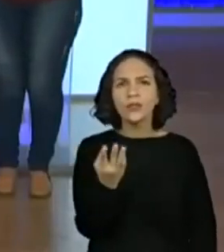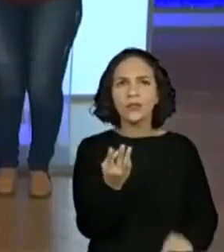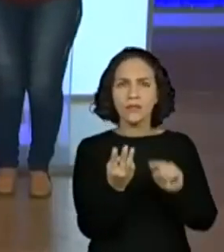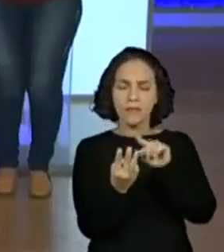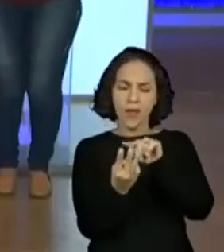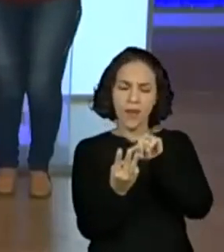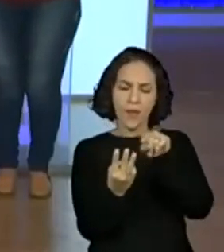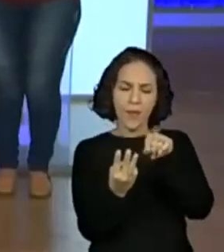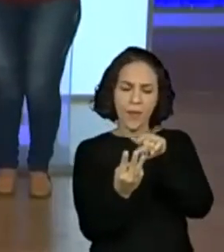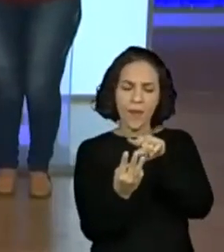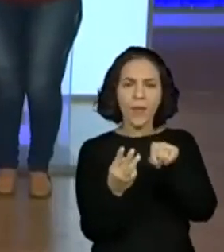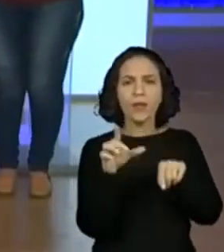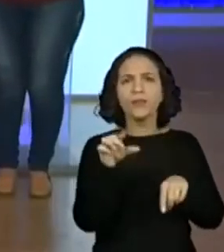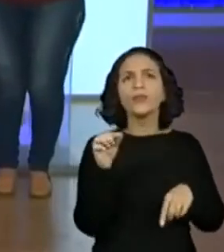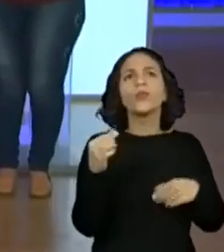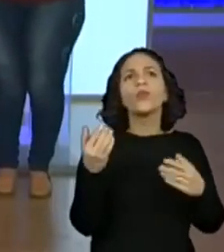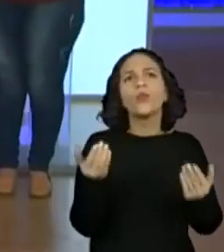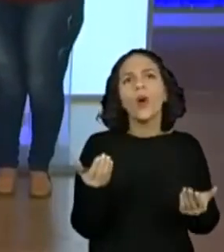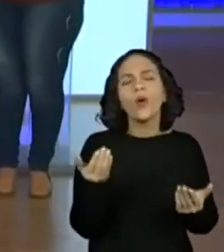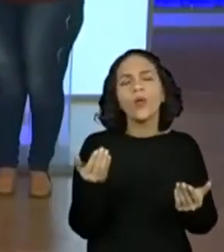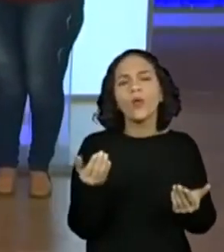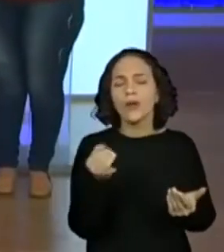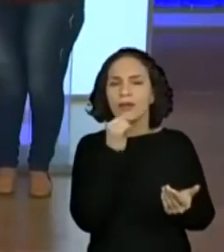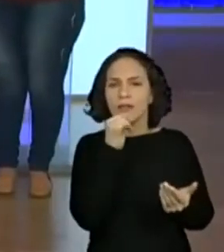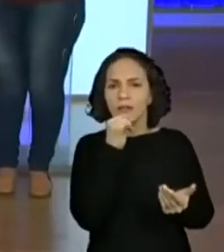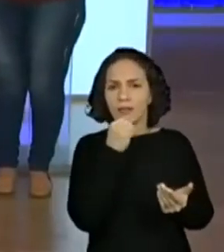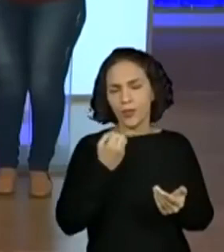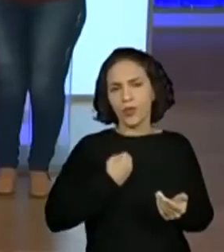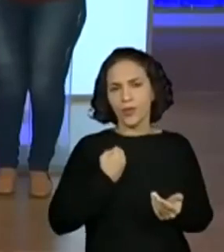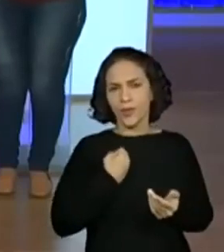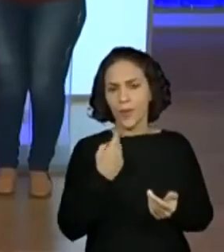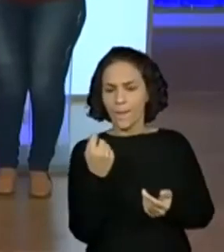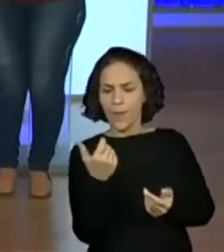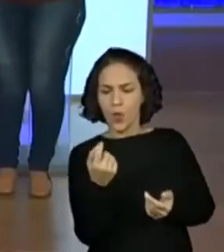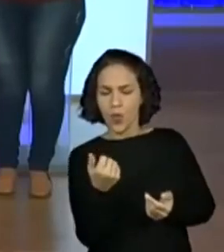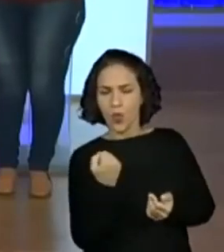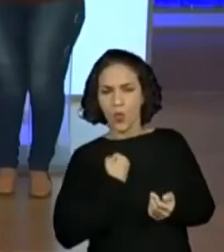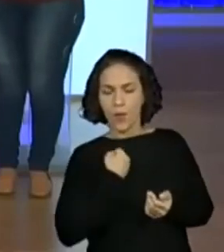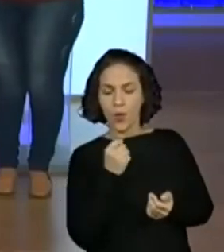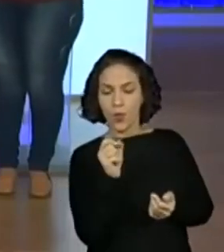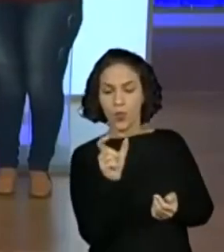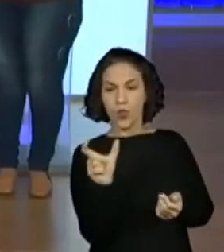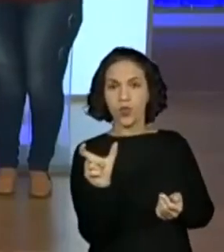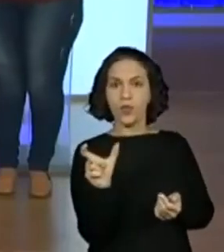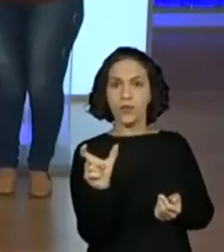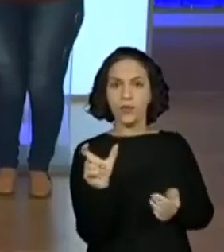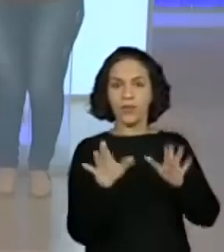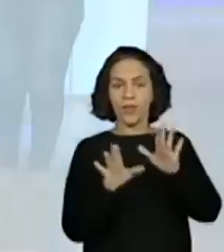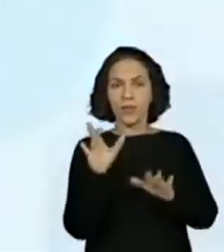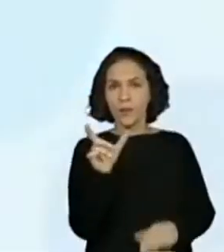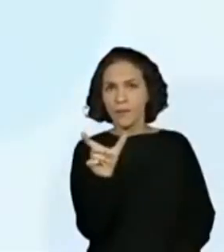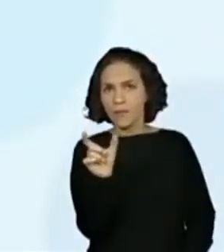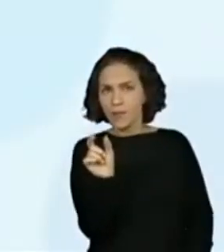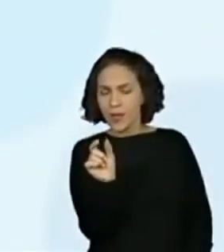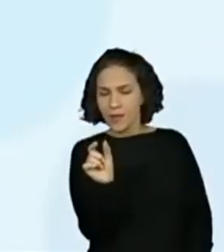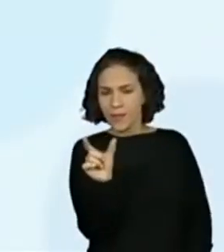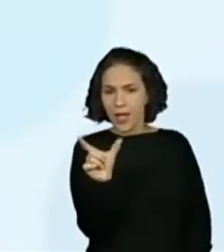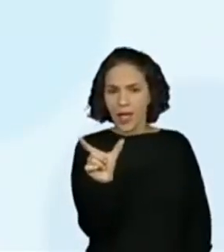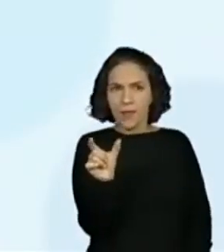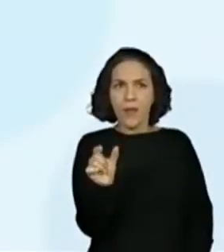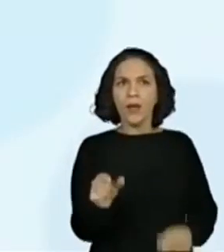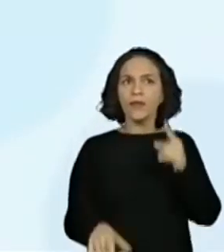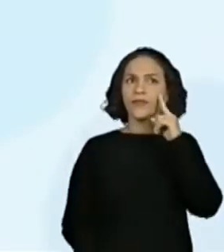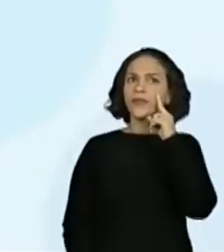a selecionar o menor número? Ajuda, com certeza. Quando a gente tem ali vários números com diferentes quantidades de algarismo, olhar